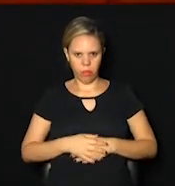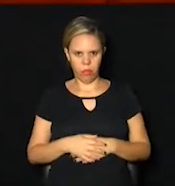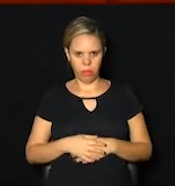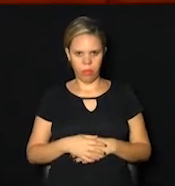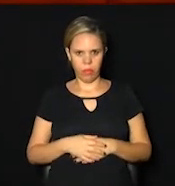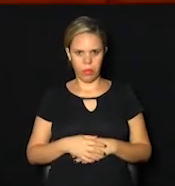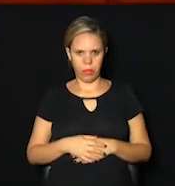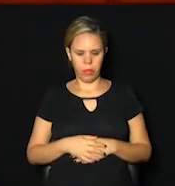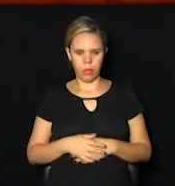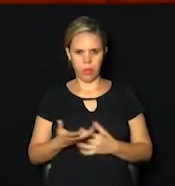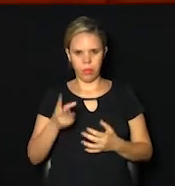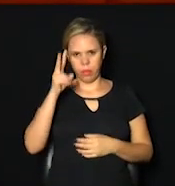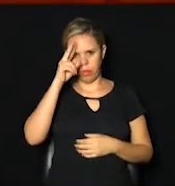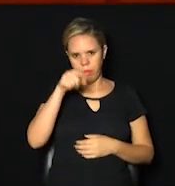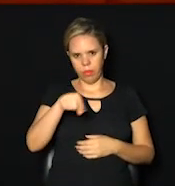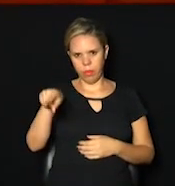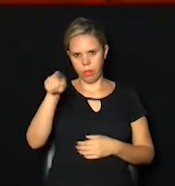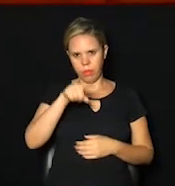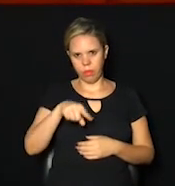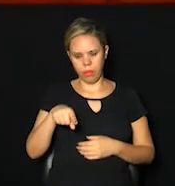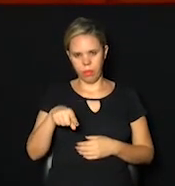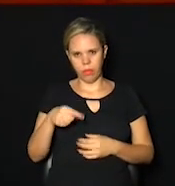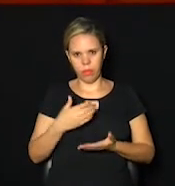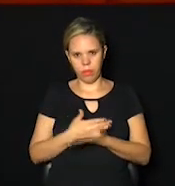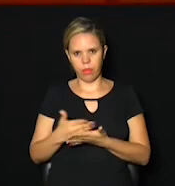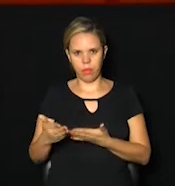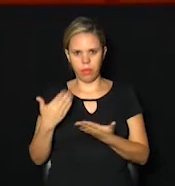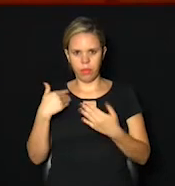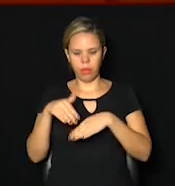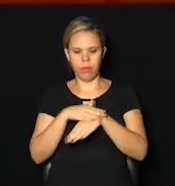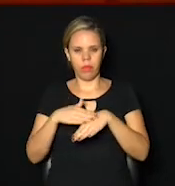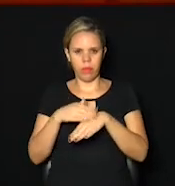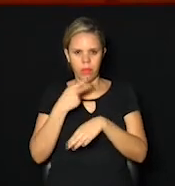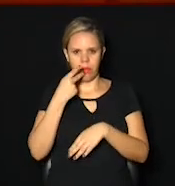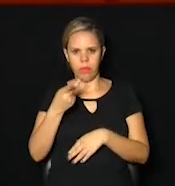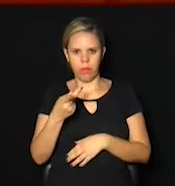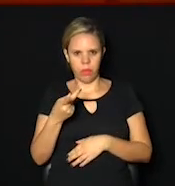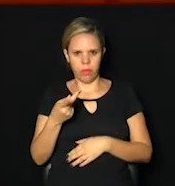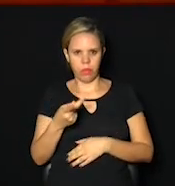só relembrar para vocês aquilo que a gente começou essa conversa dizendo, né?